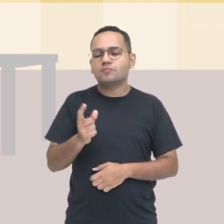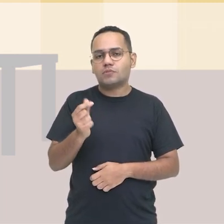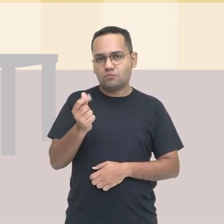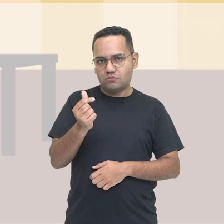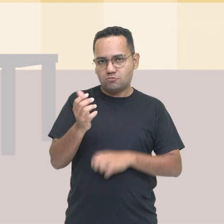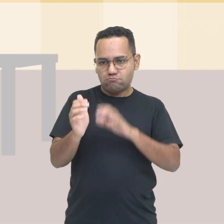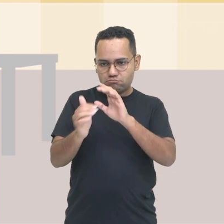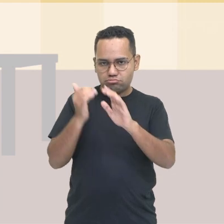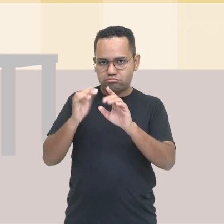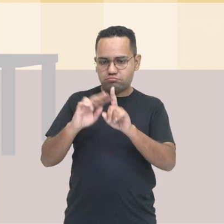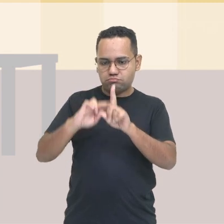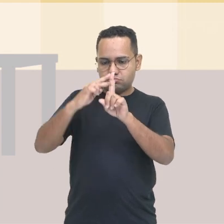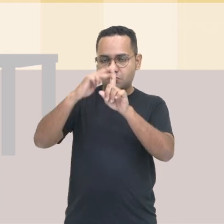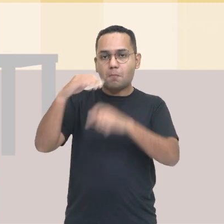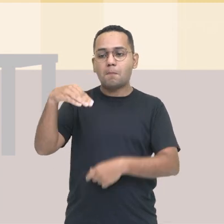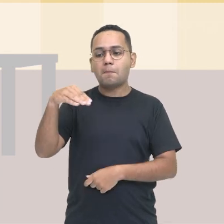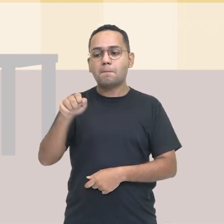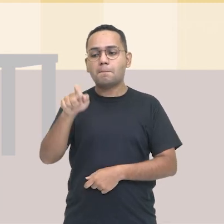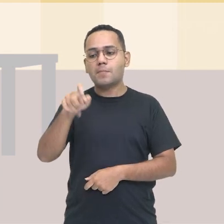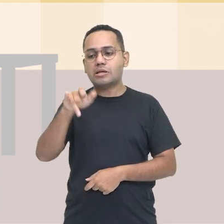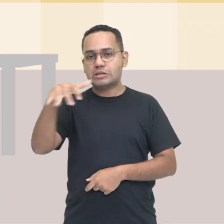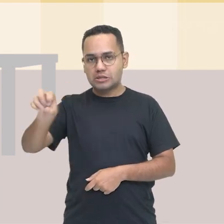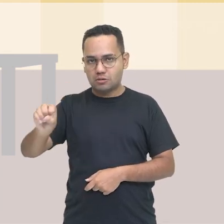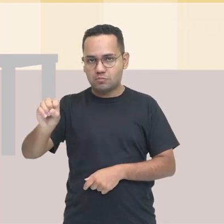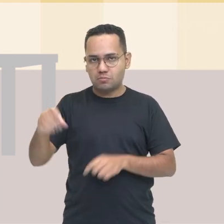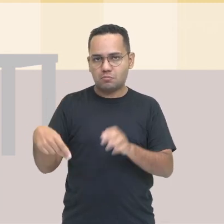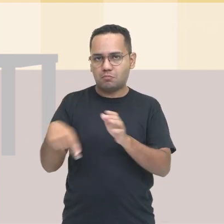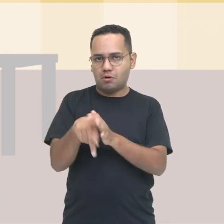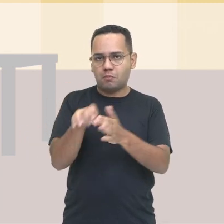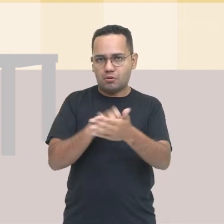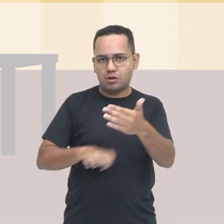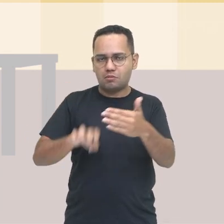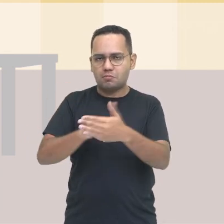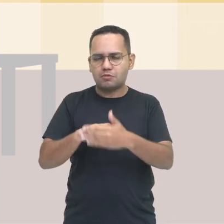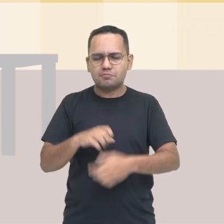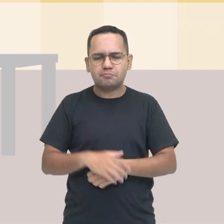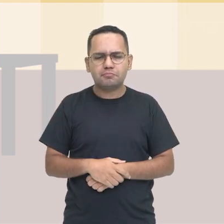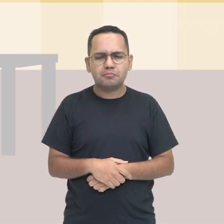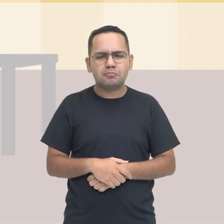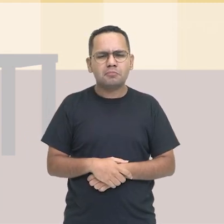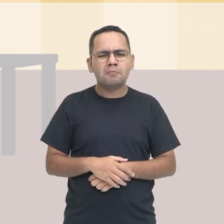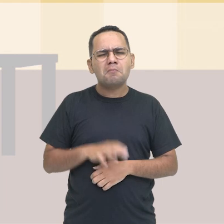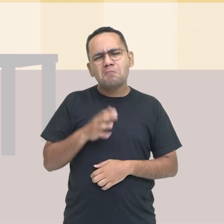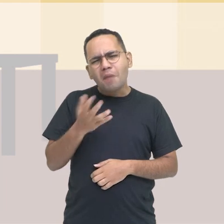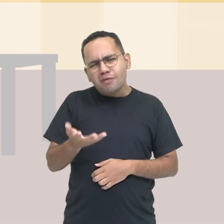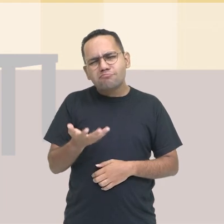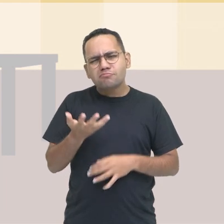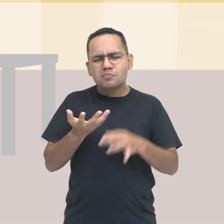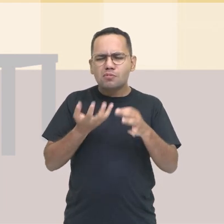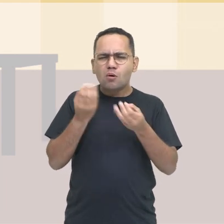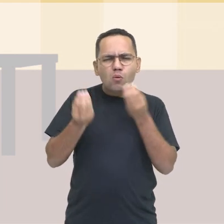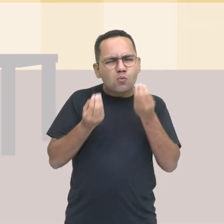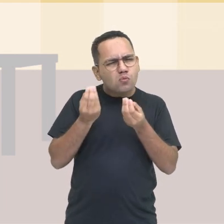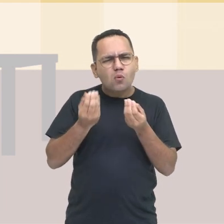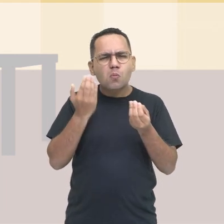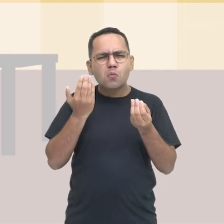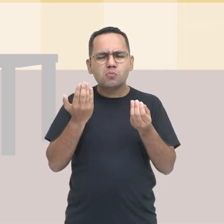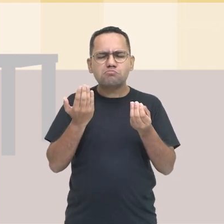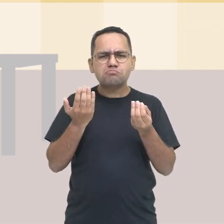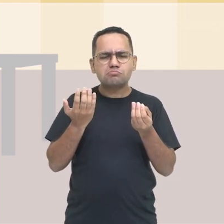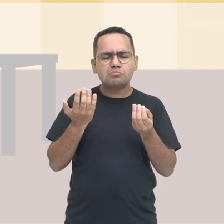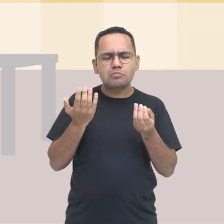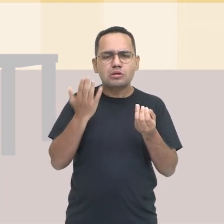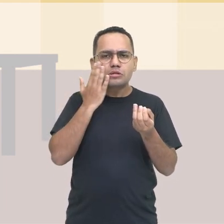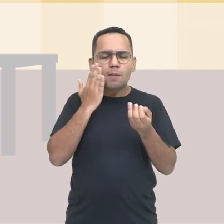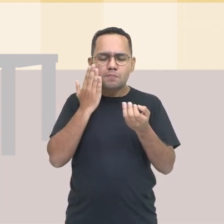desta cooperativa, certo? E aí, como saber o valor do lucro máximo da cooperativa? Para saber o